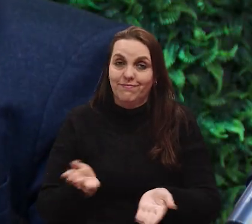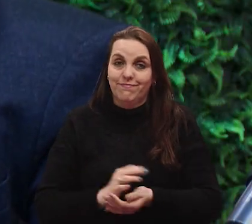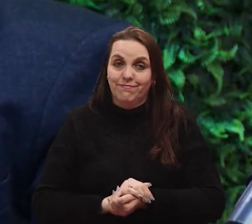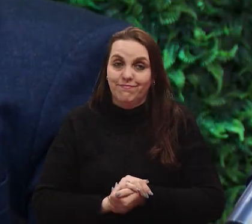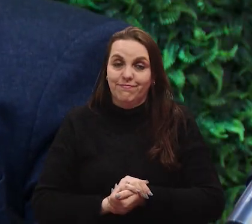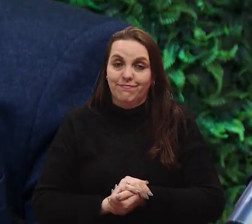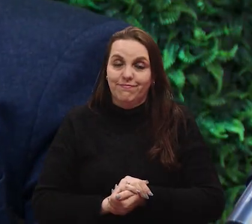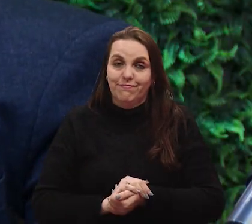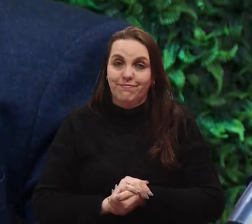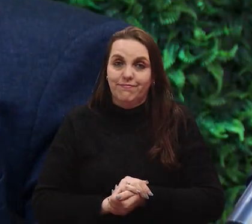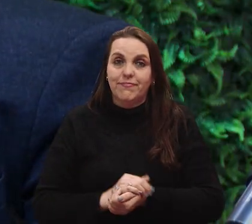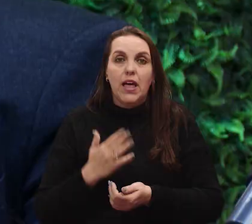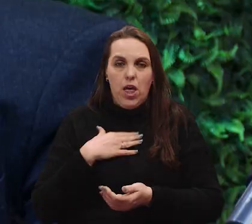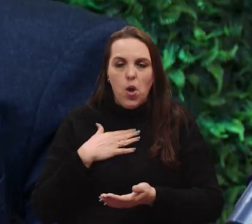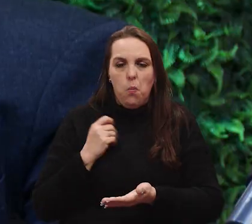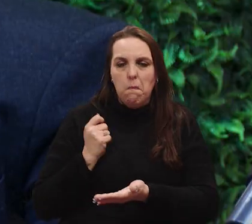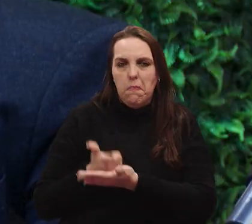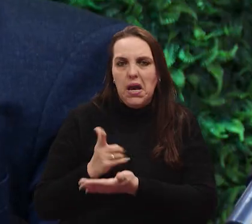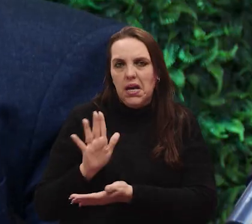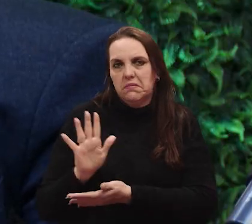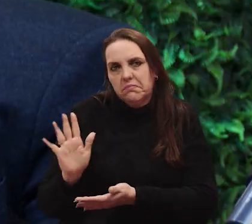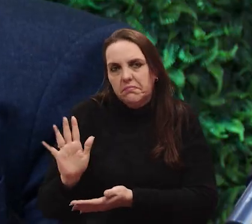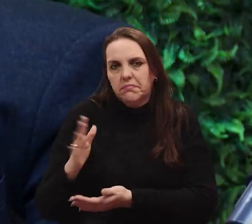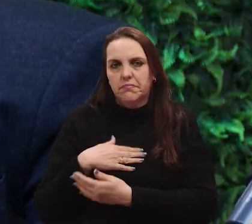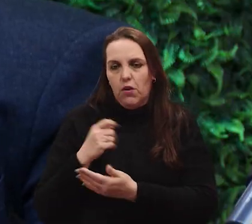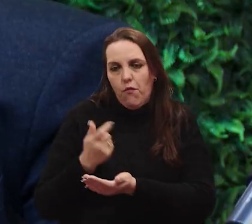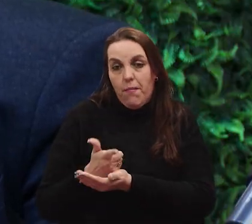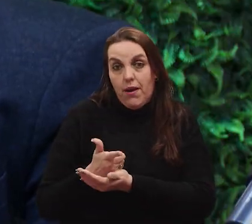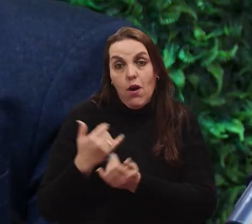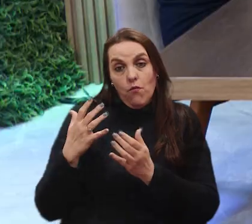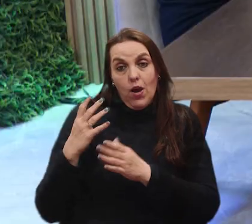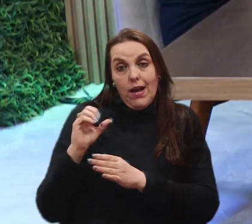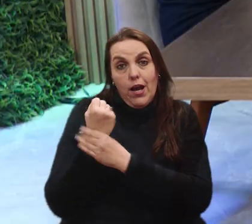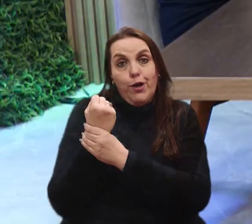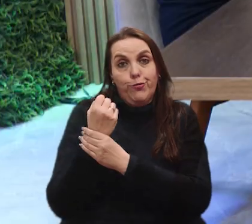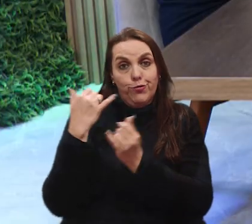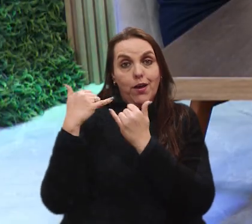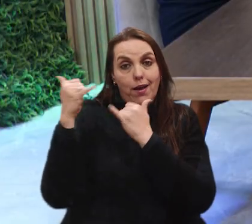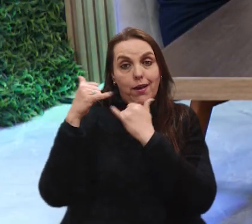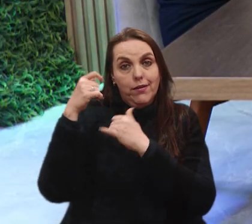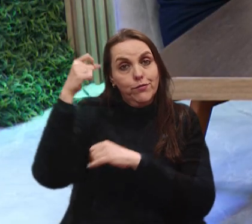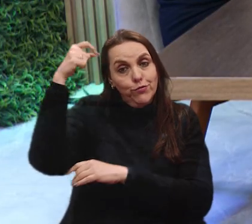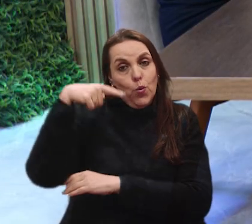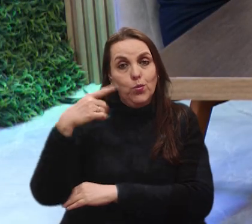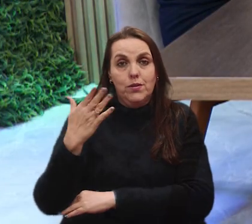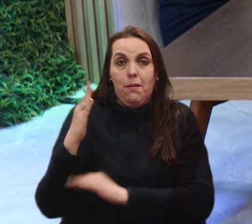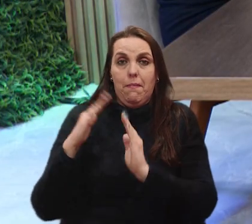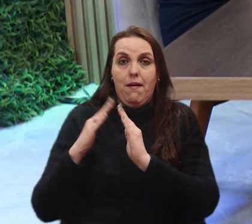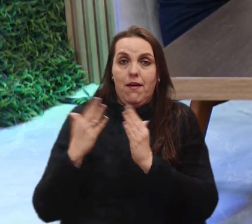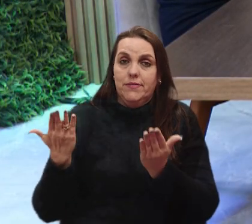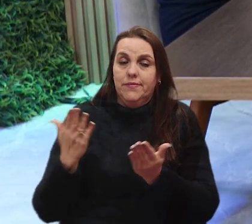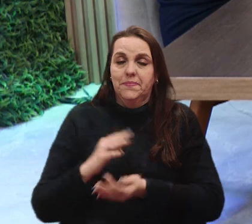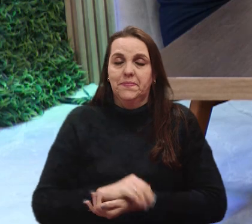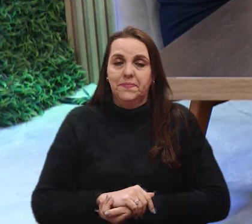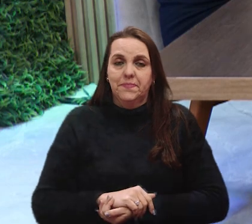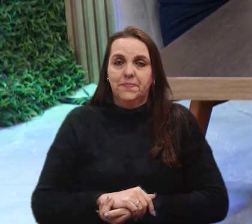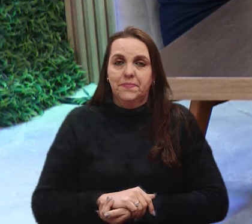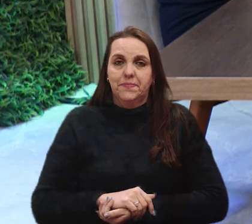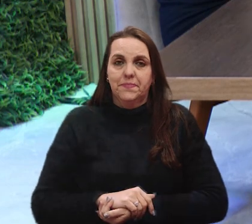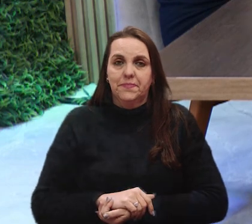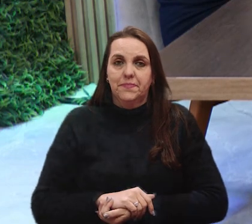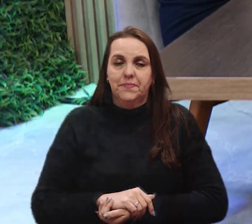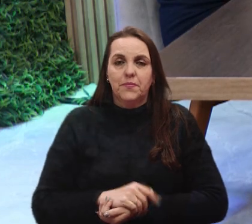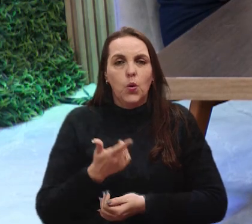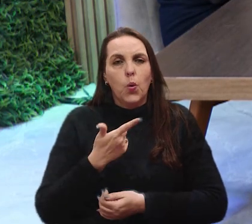Né? Então, mas eu pagaria. Eu vou pagar porque eu vou garantir a energia na minha casa. Perfeito.